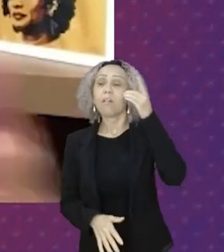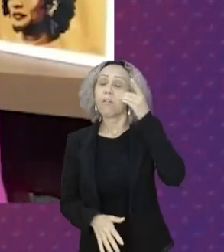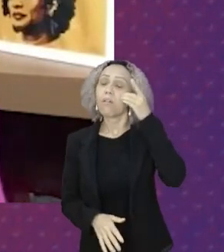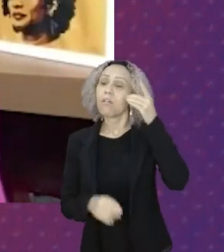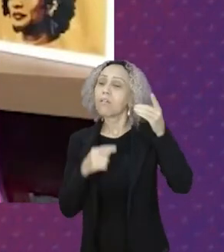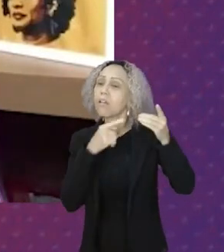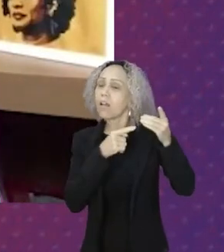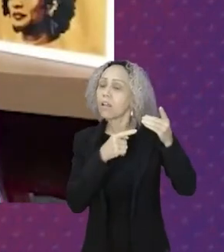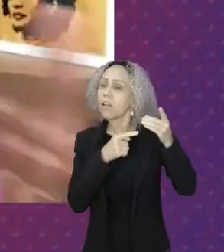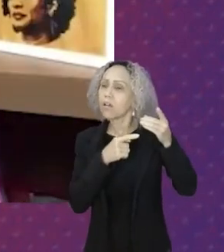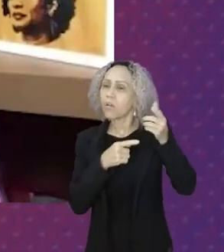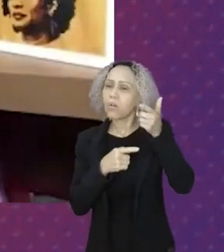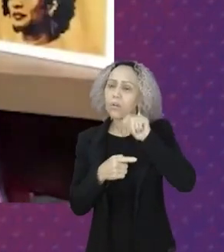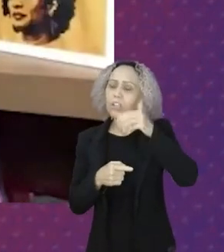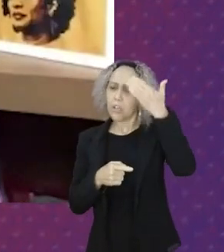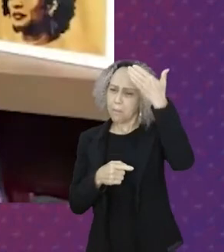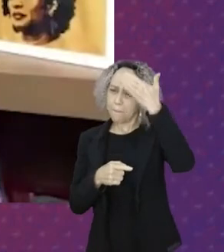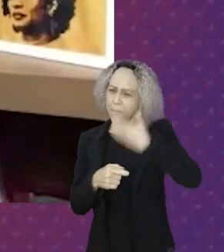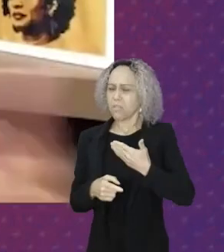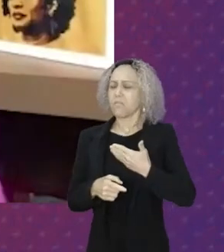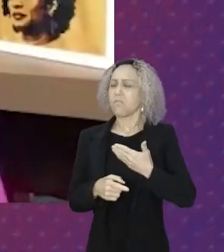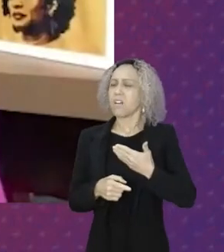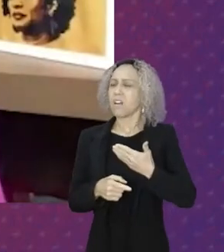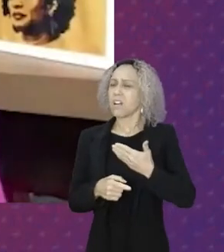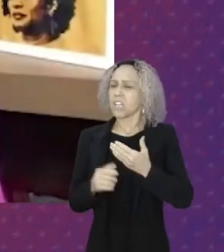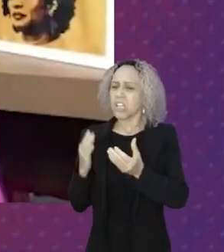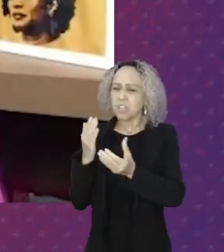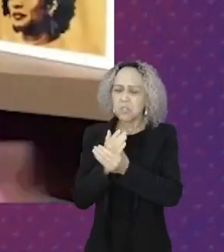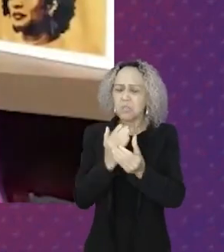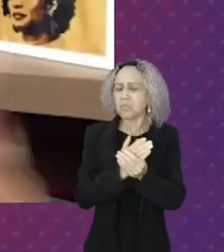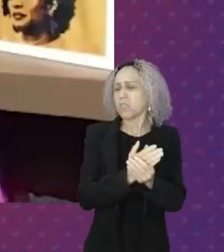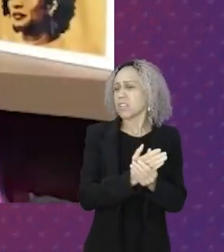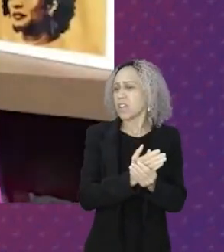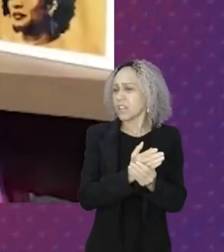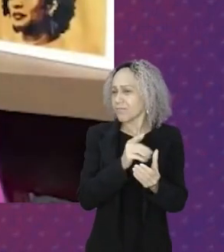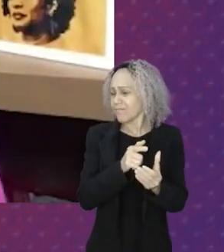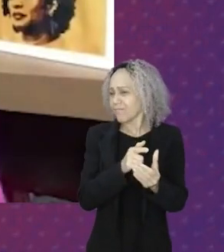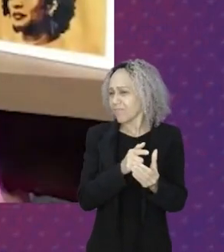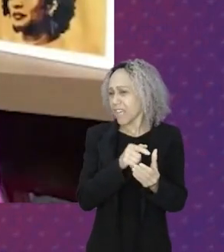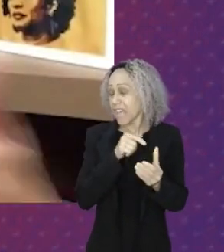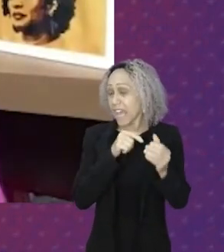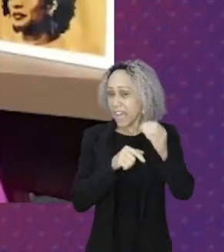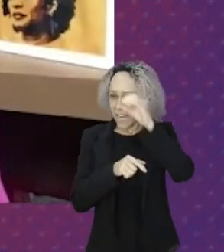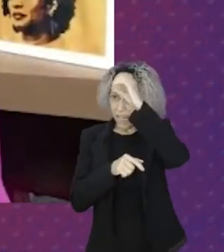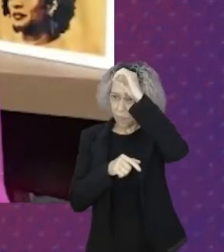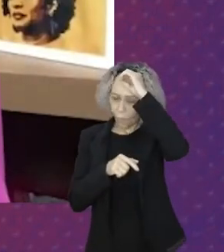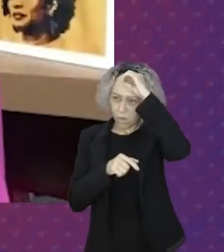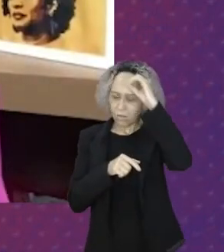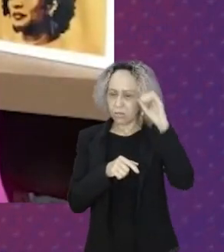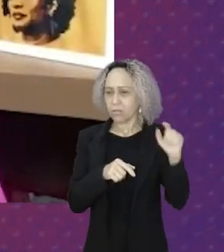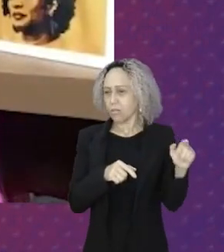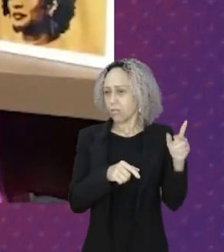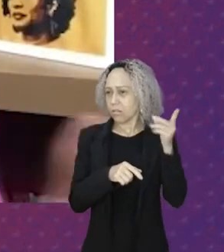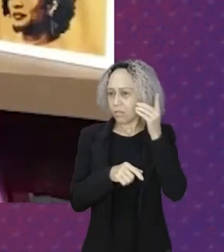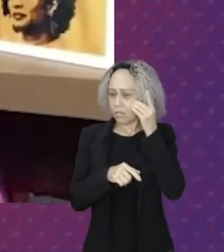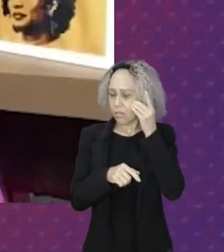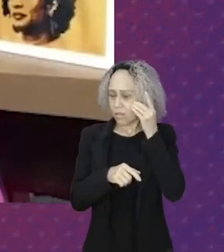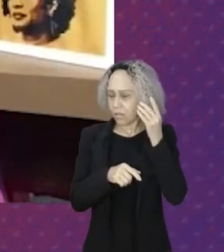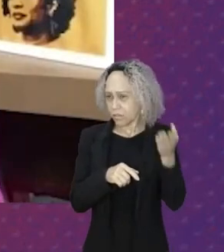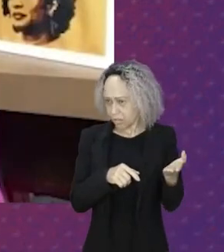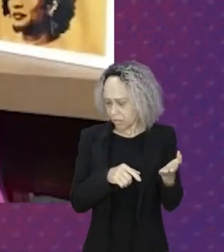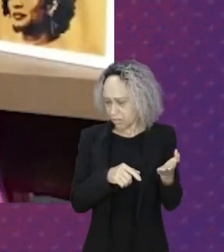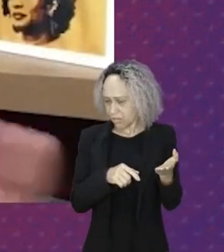processos em que tentaram condená-la. Pedaladas fiscais foram tidas como não